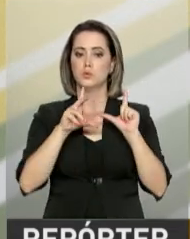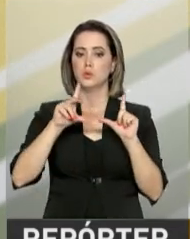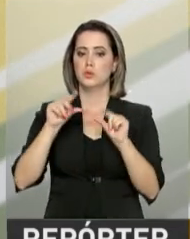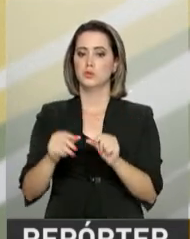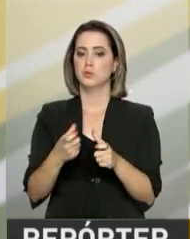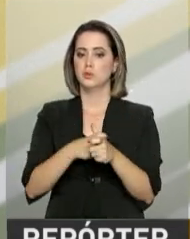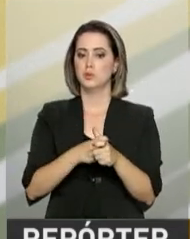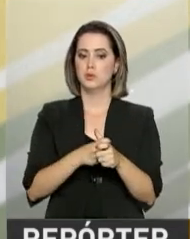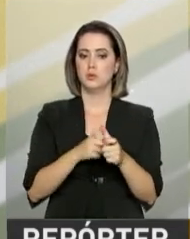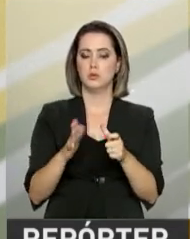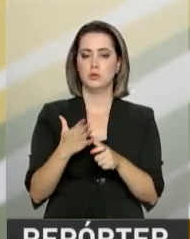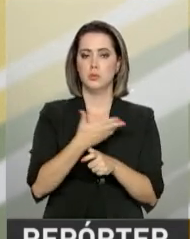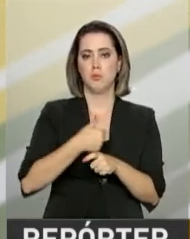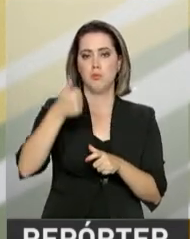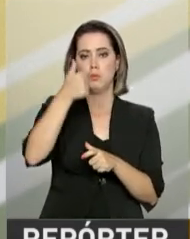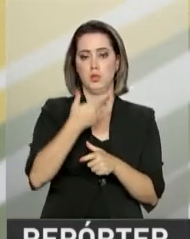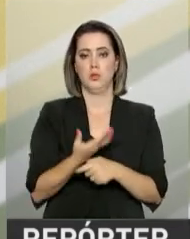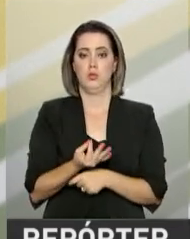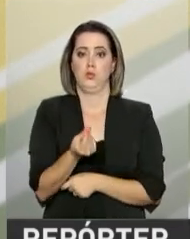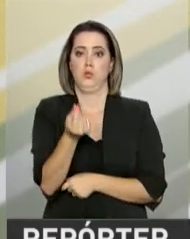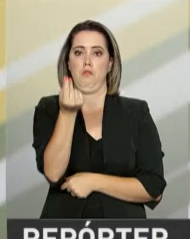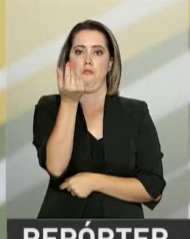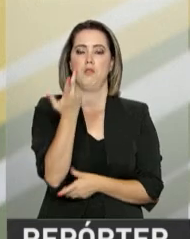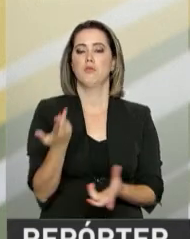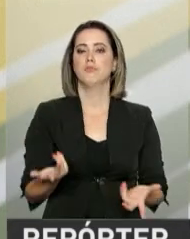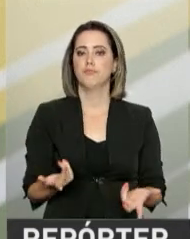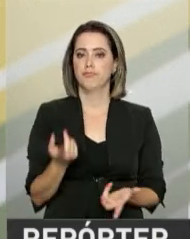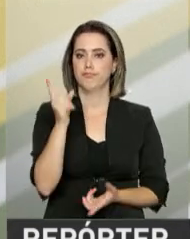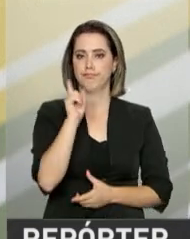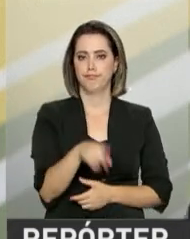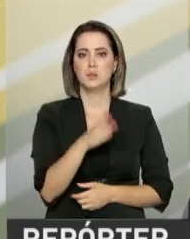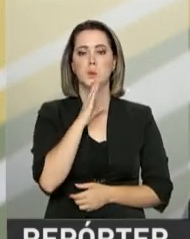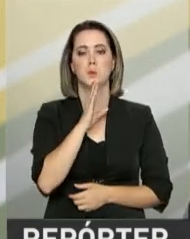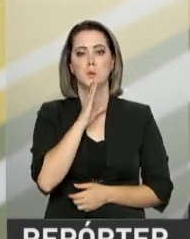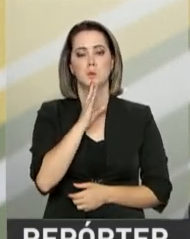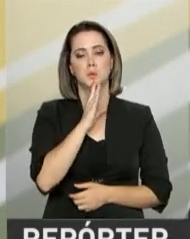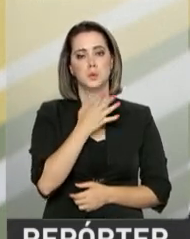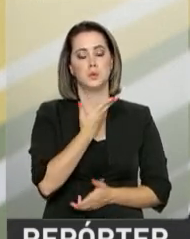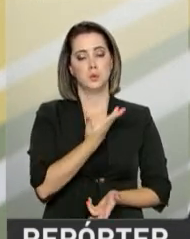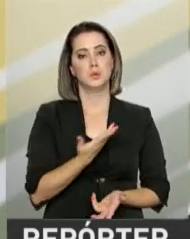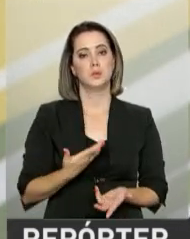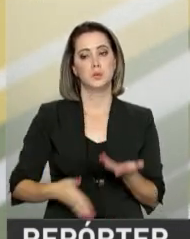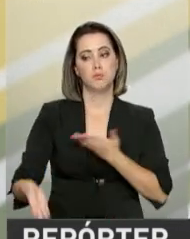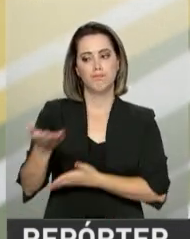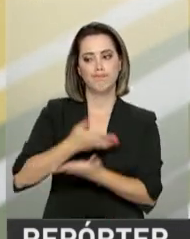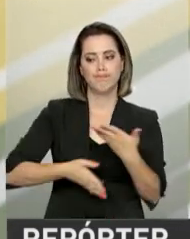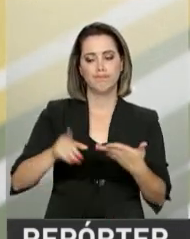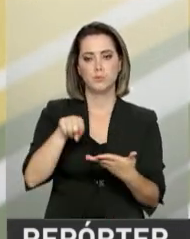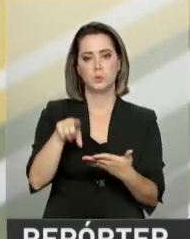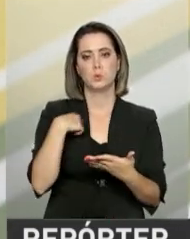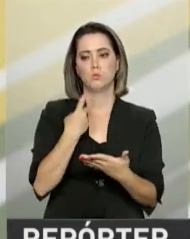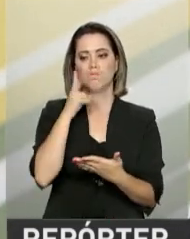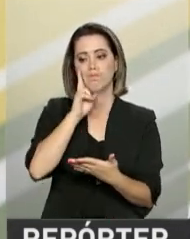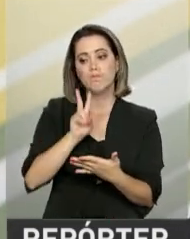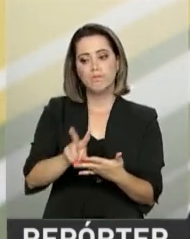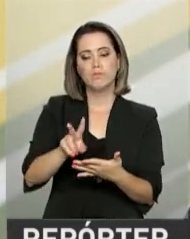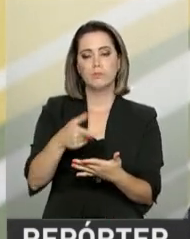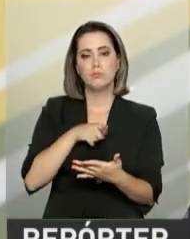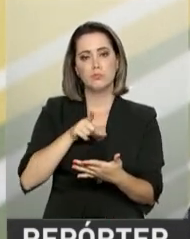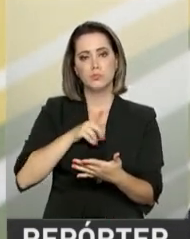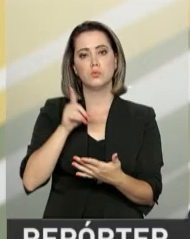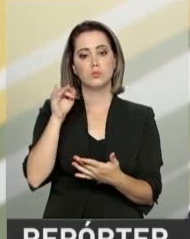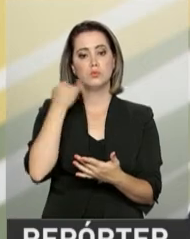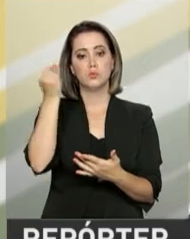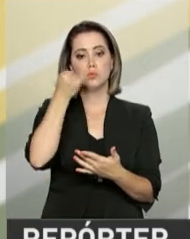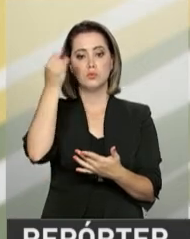endividamento melhoria da rentabilidade tem sido reconhecido pelo mercado e nós vemos que há uma